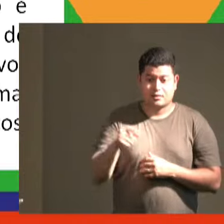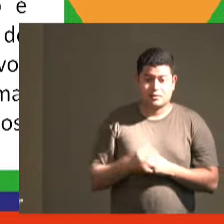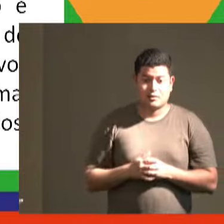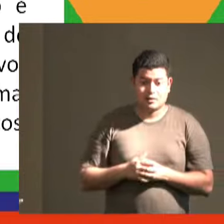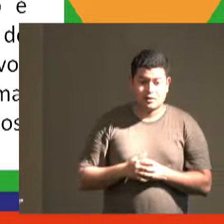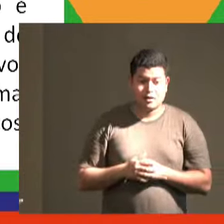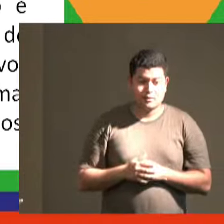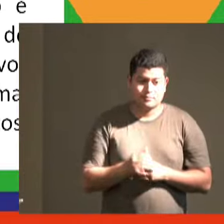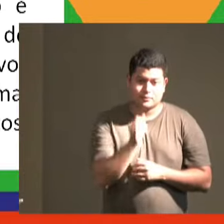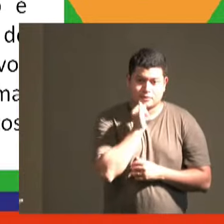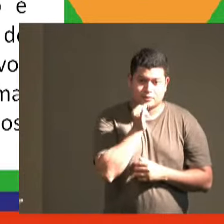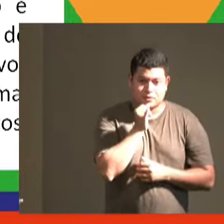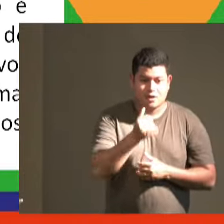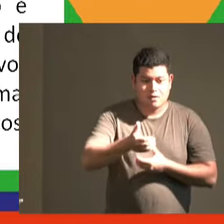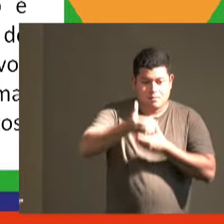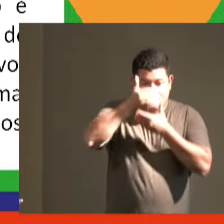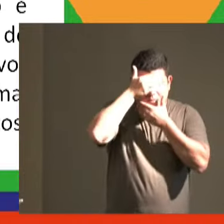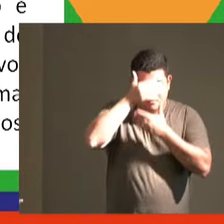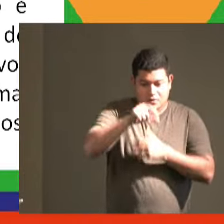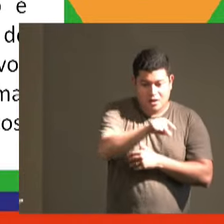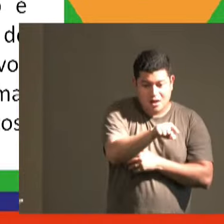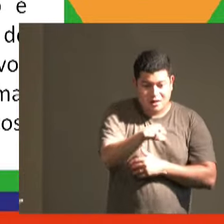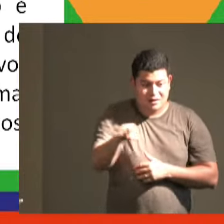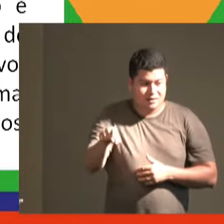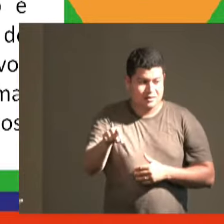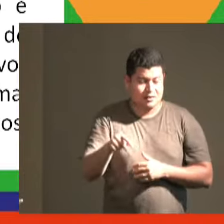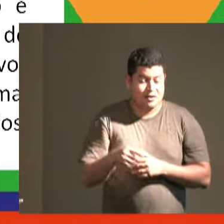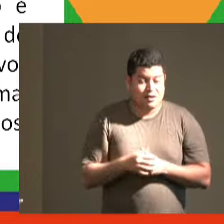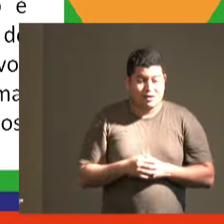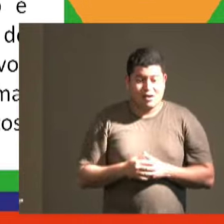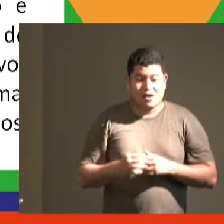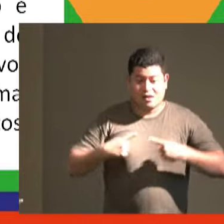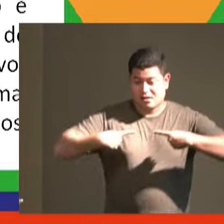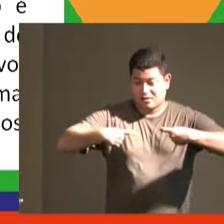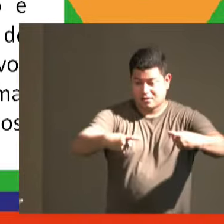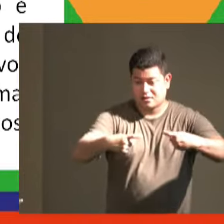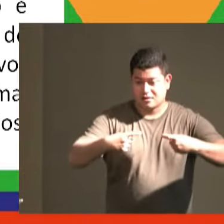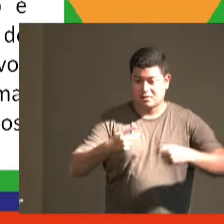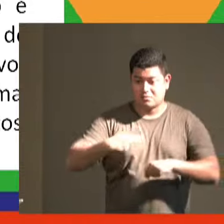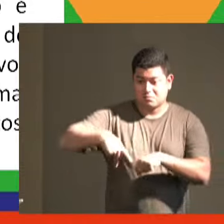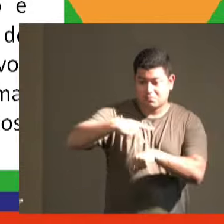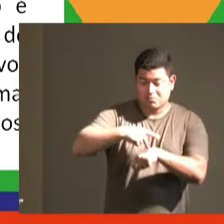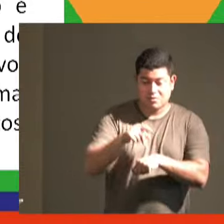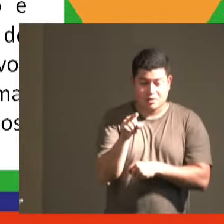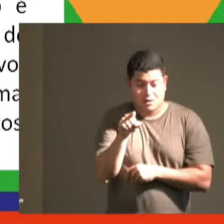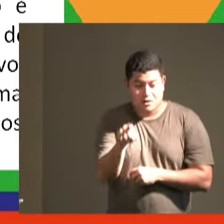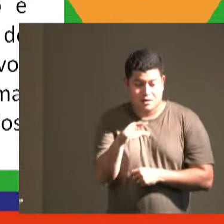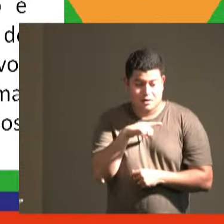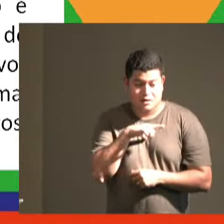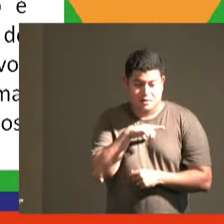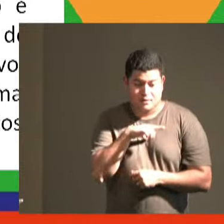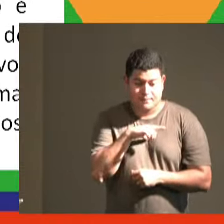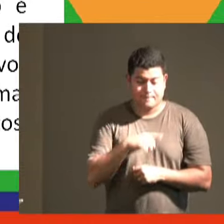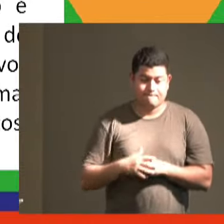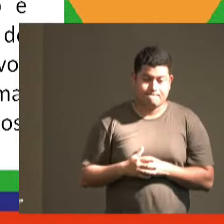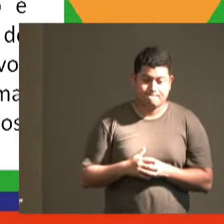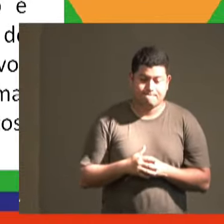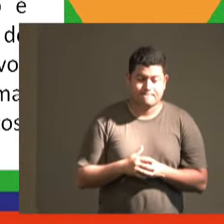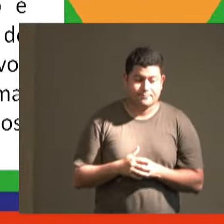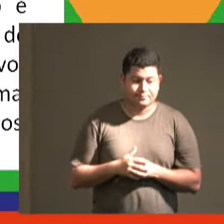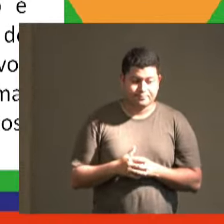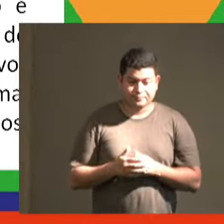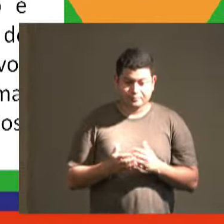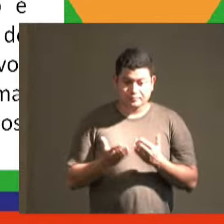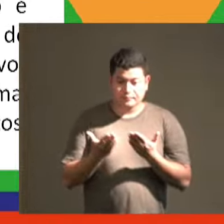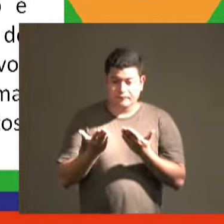lá na faixa de Gaza, lá pegando a guerra, diz que um país induzir que o seu povo, o povo daquele outro país, saia de um canto para outro,